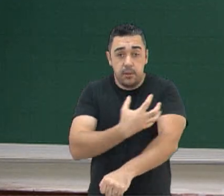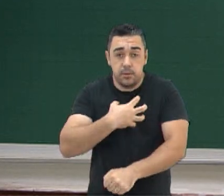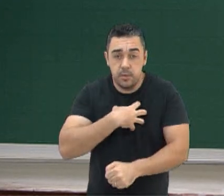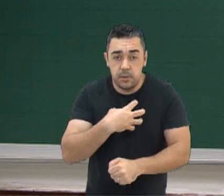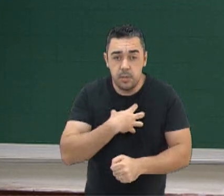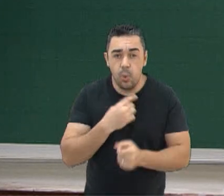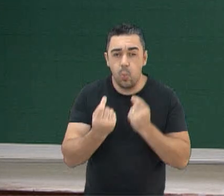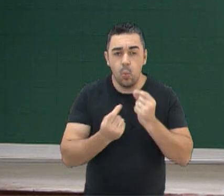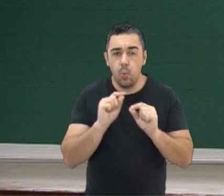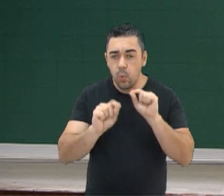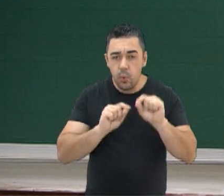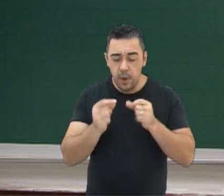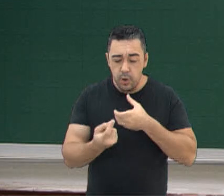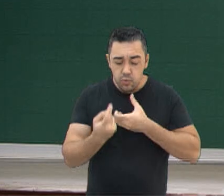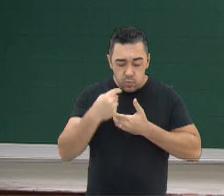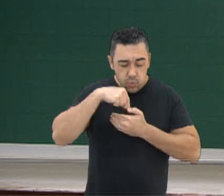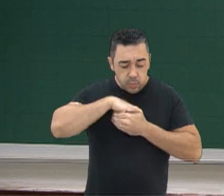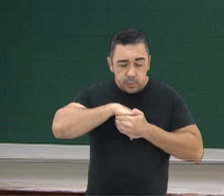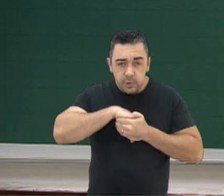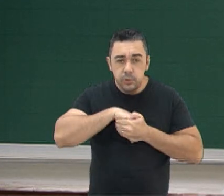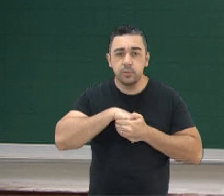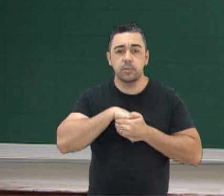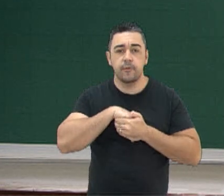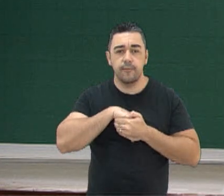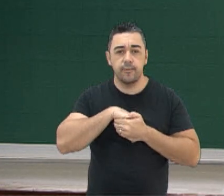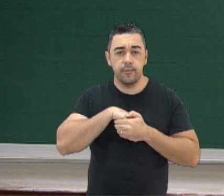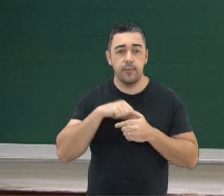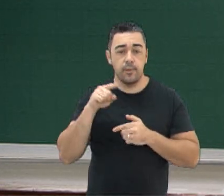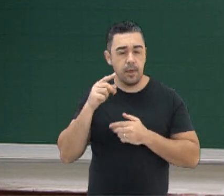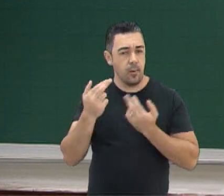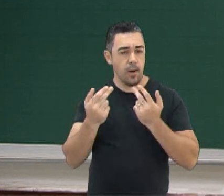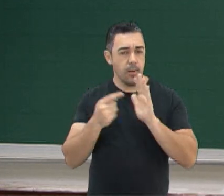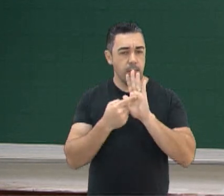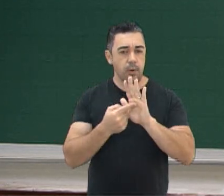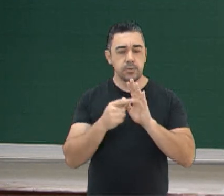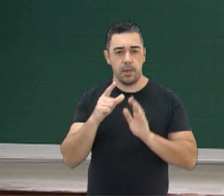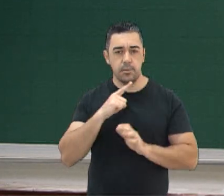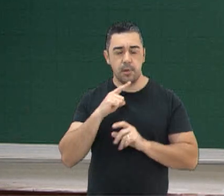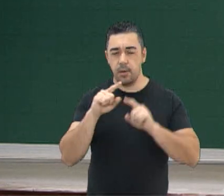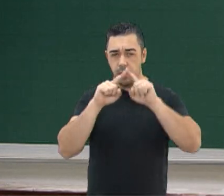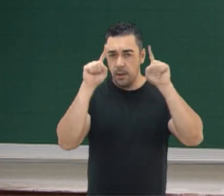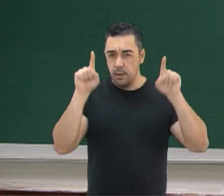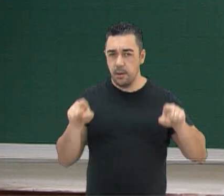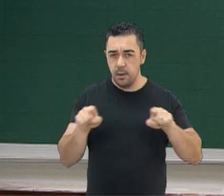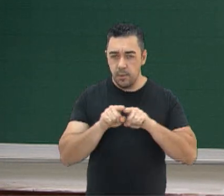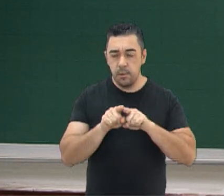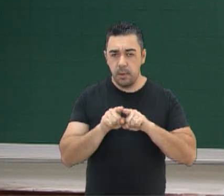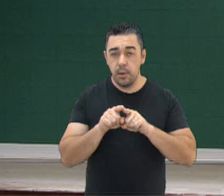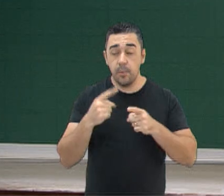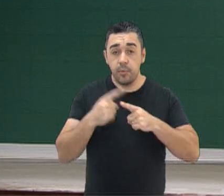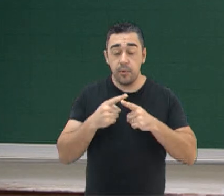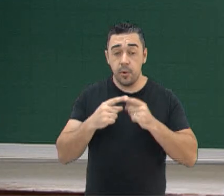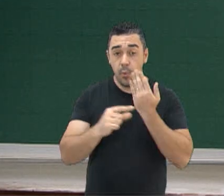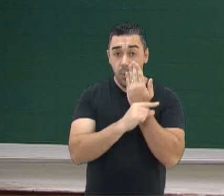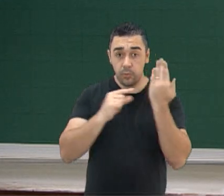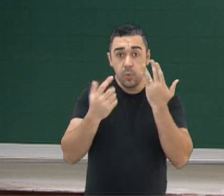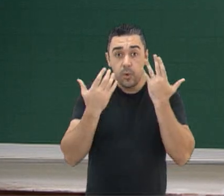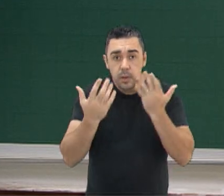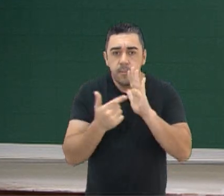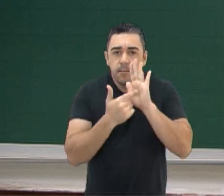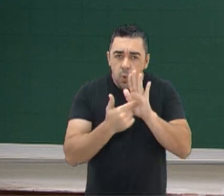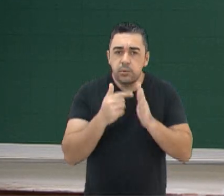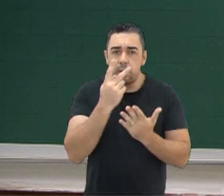na subjetividade apresentada, né, naquela obra. Tudo isso porque o artista quis mostrar isso através